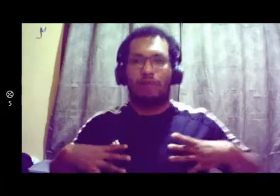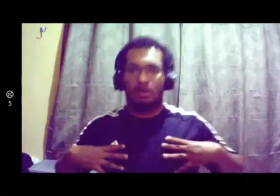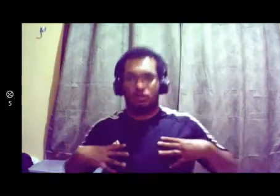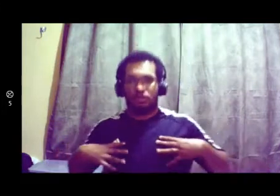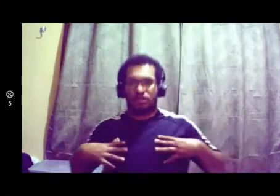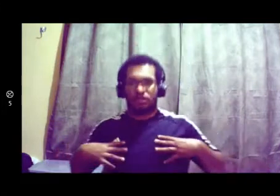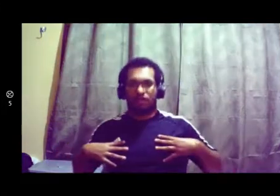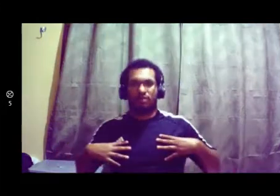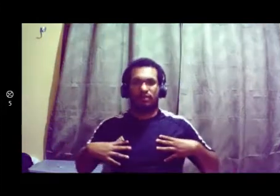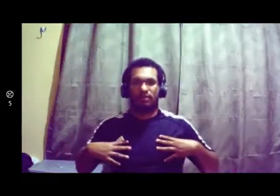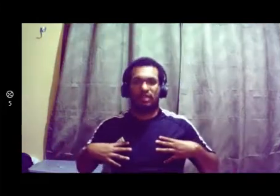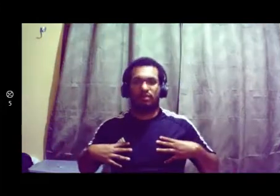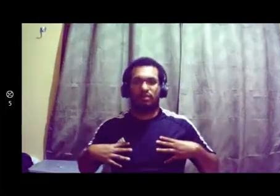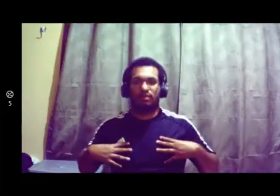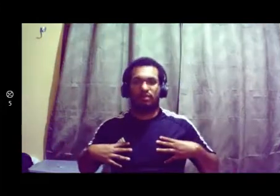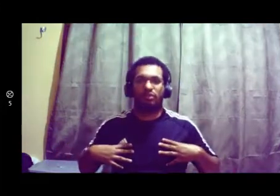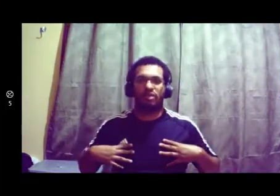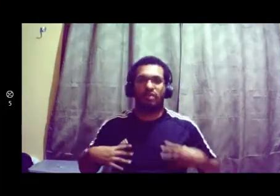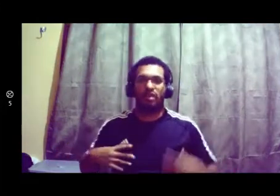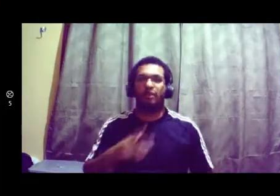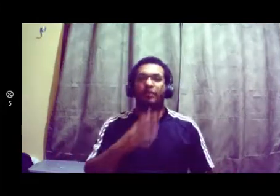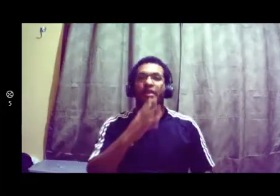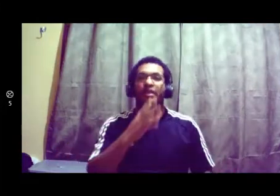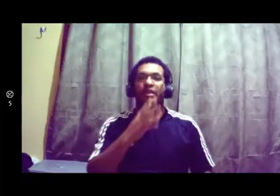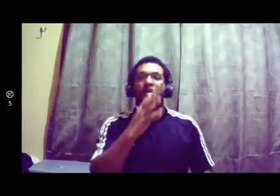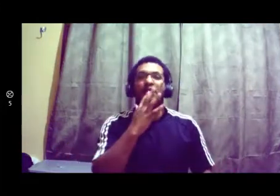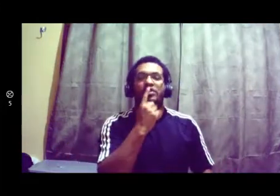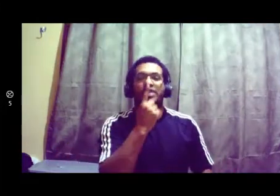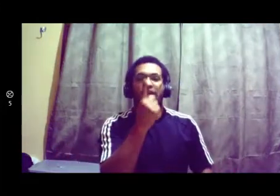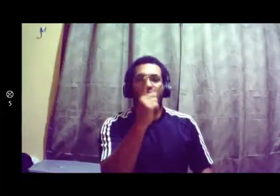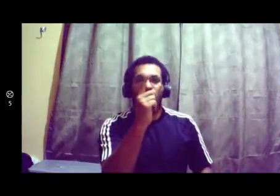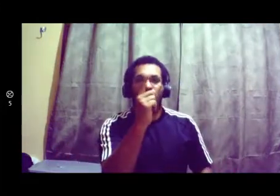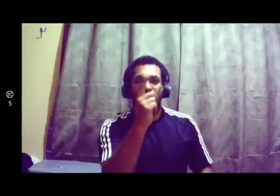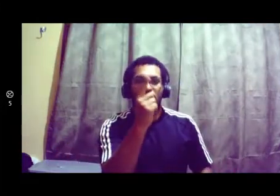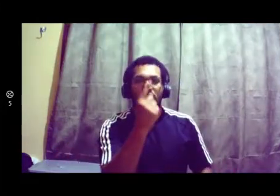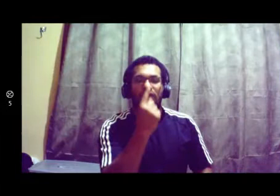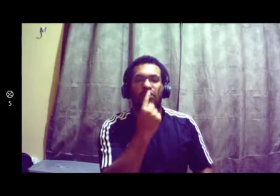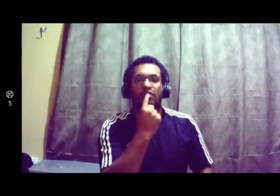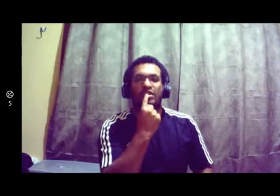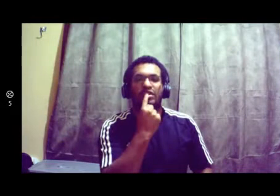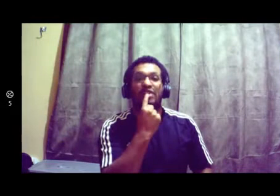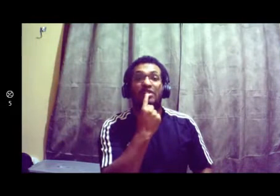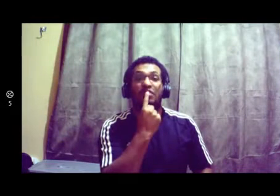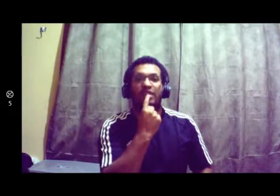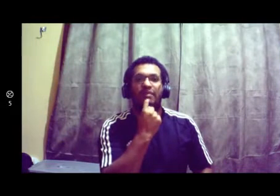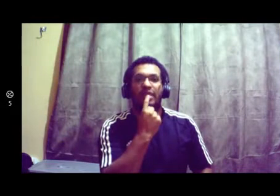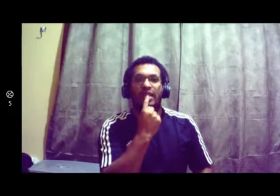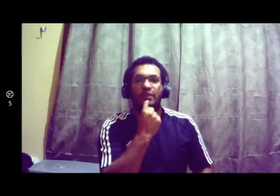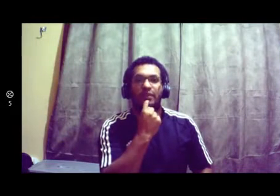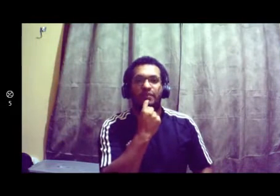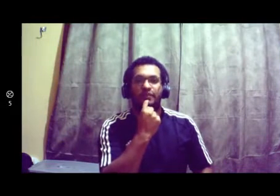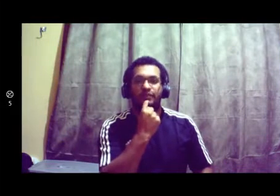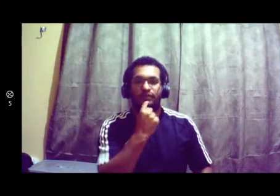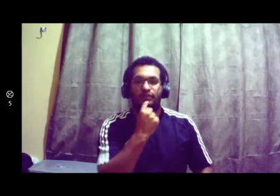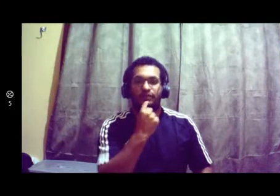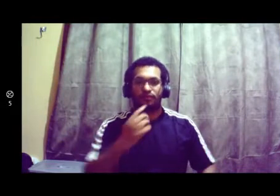Então, ó, deixa eu mostrar. Vou ir mais para trás para mostrar melhor. Você, com o indicador, você faz o sinal de